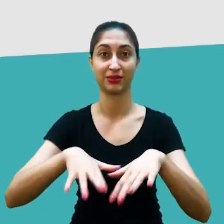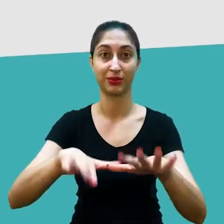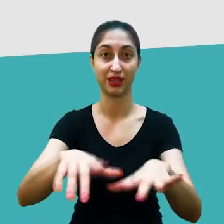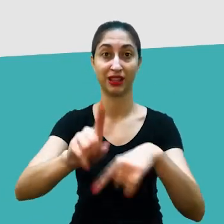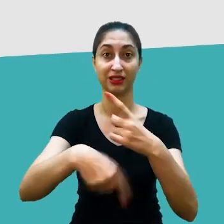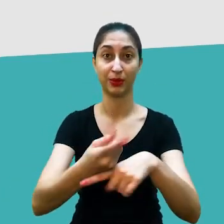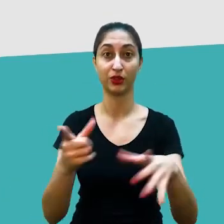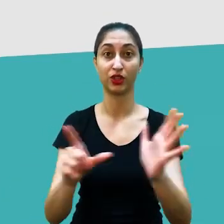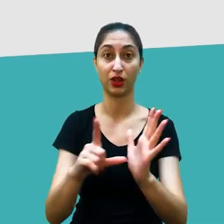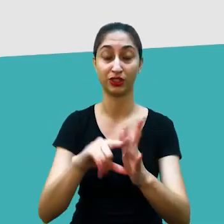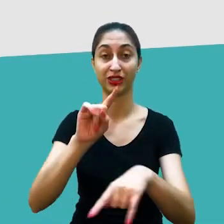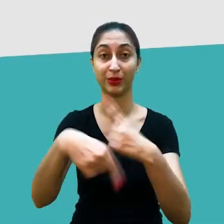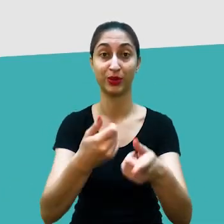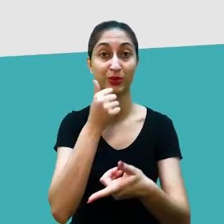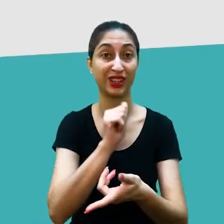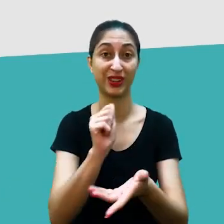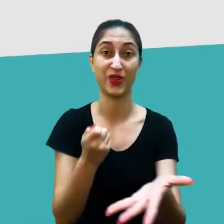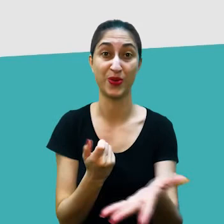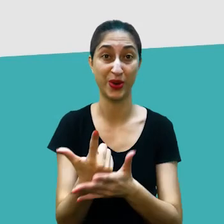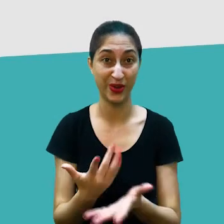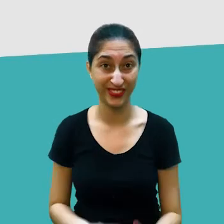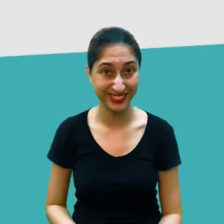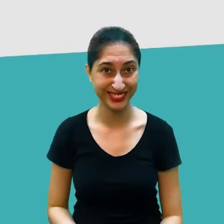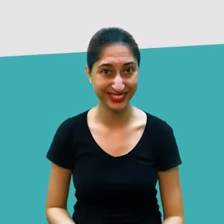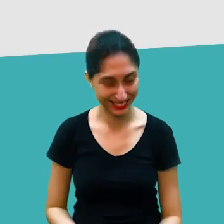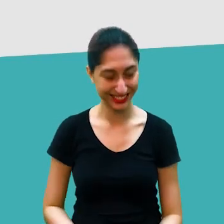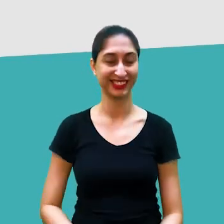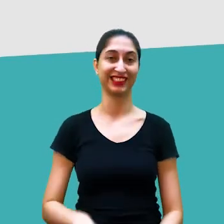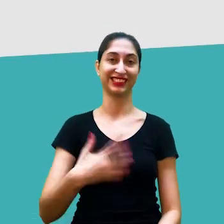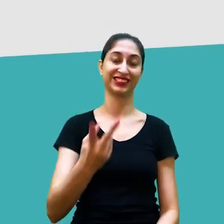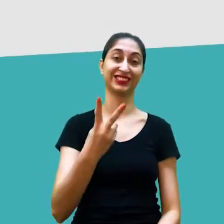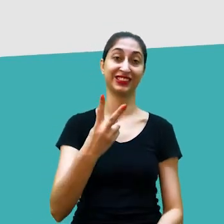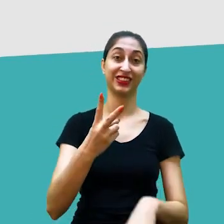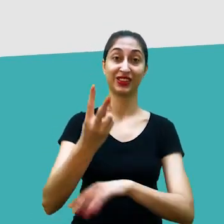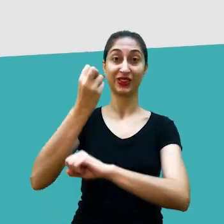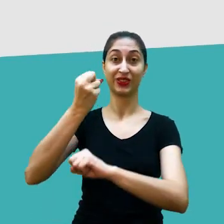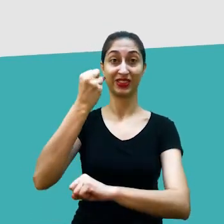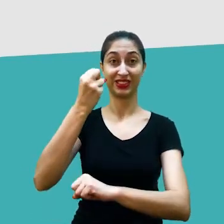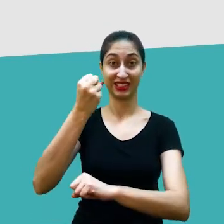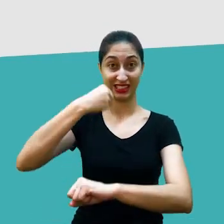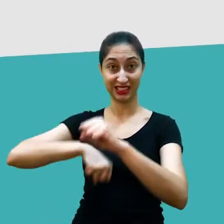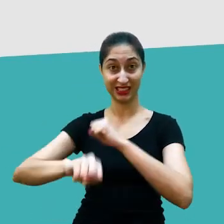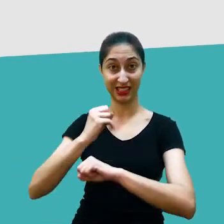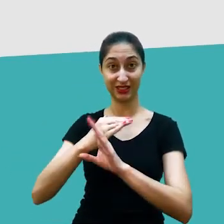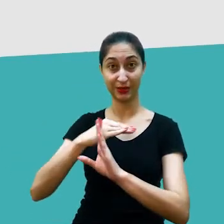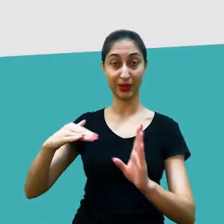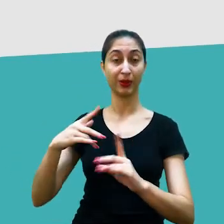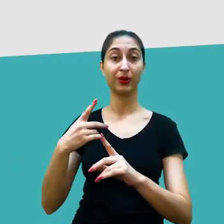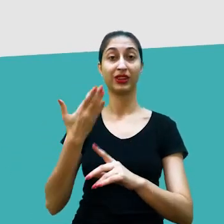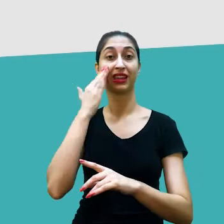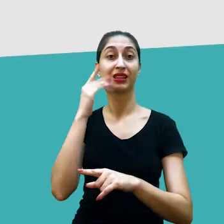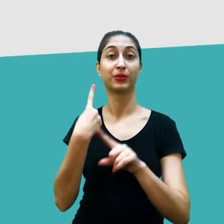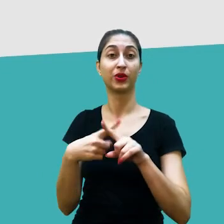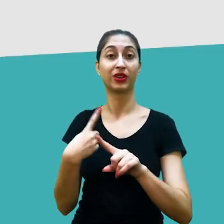Então, na realidade, eu estou falando sobre isso e entender, com 2 anos e meio de antecedência, por que a sua mulher escolheu verde para você. E